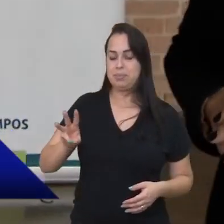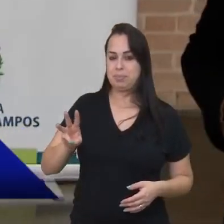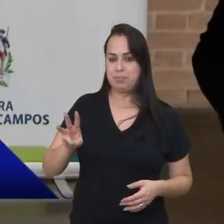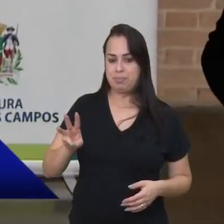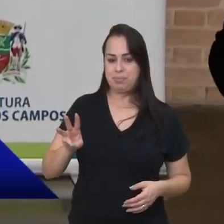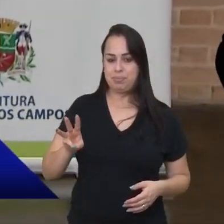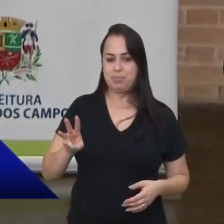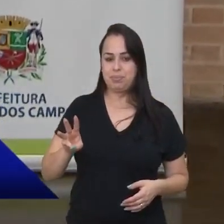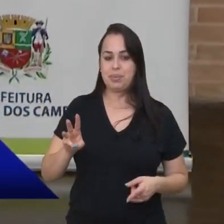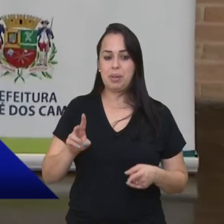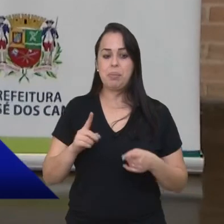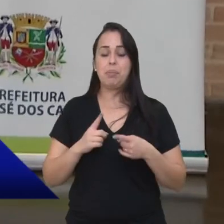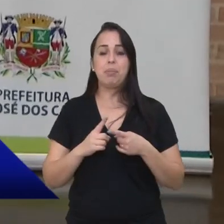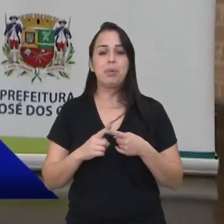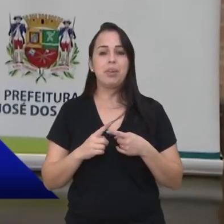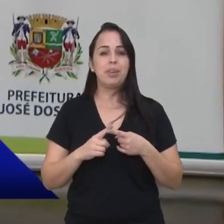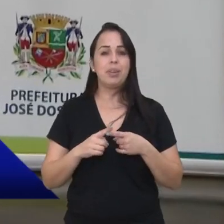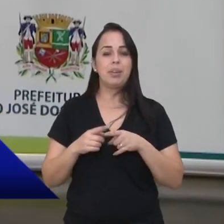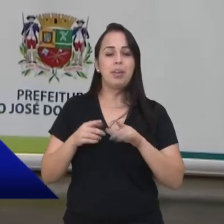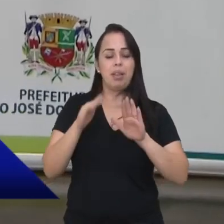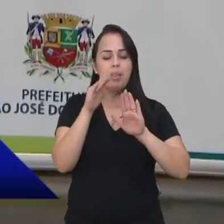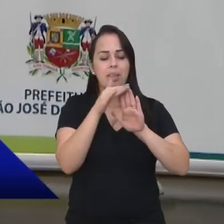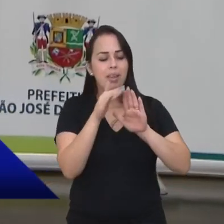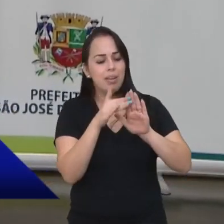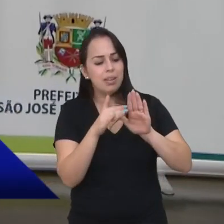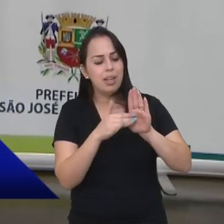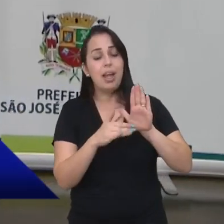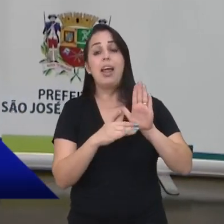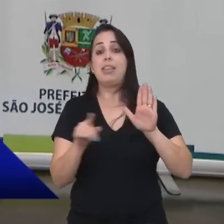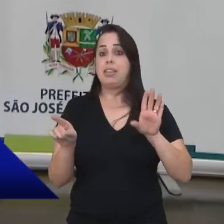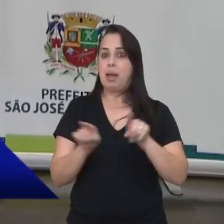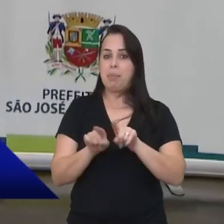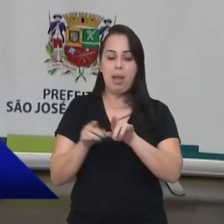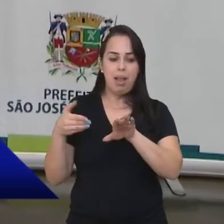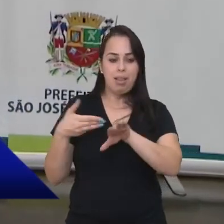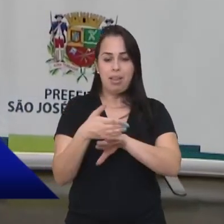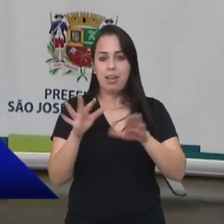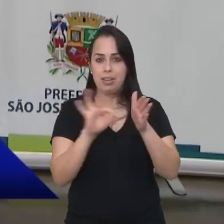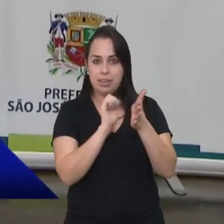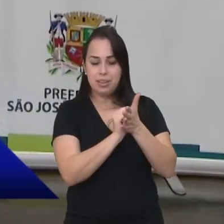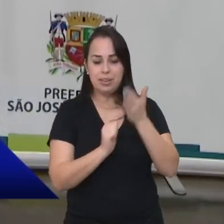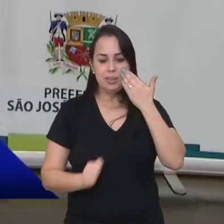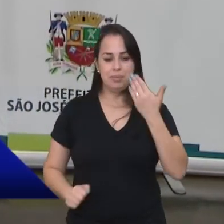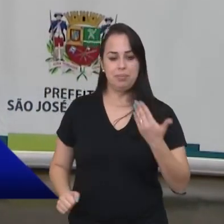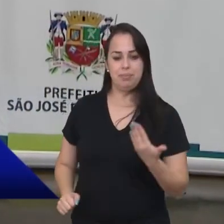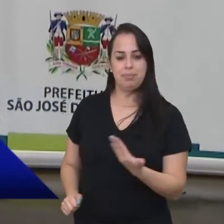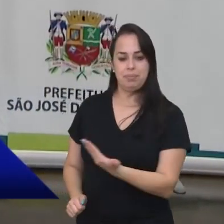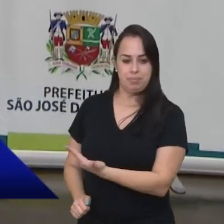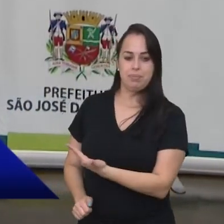o site da Fundação Cultural, né? Porque para vocês verem programação, também reservarem os ingressos,